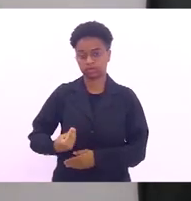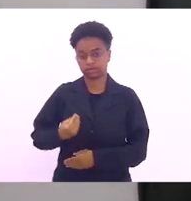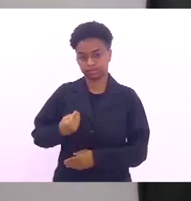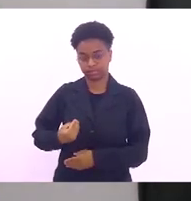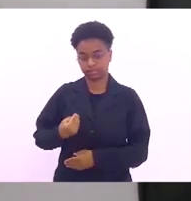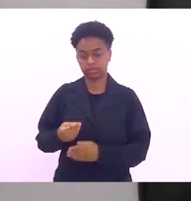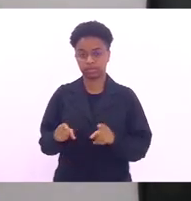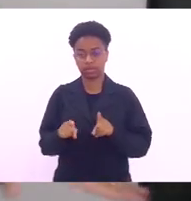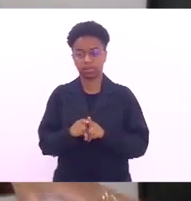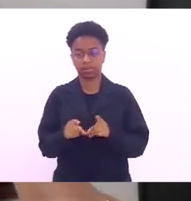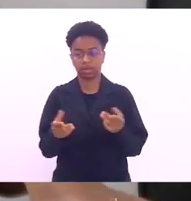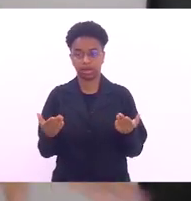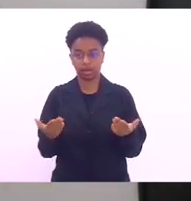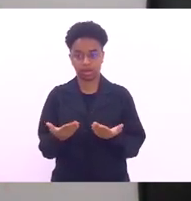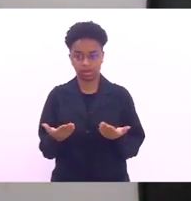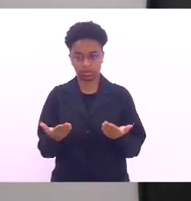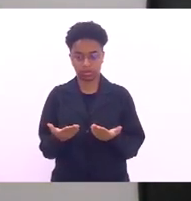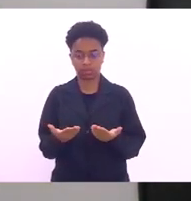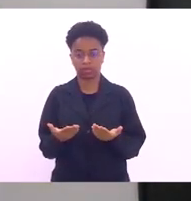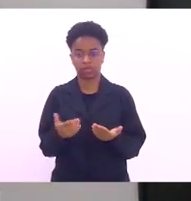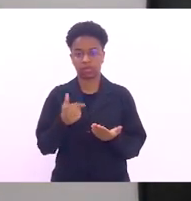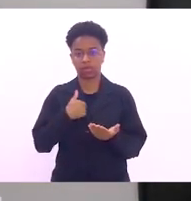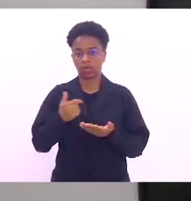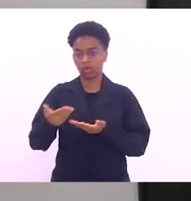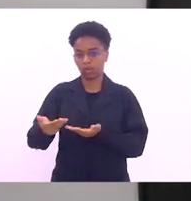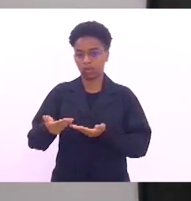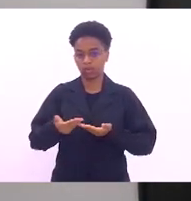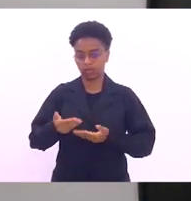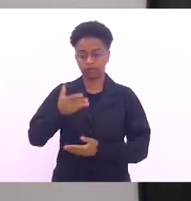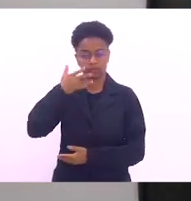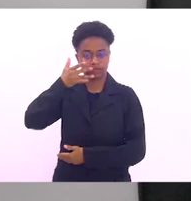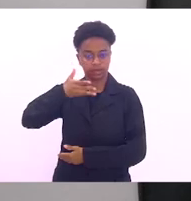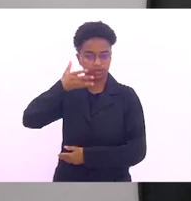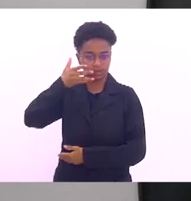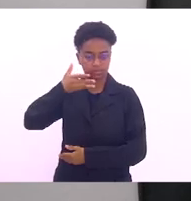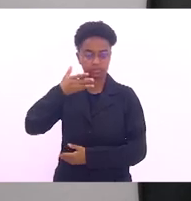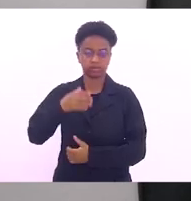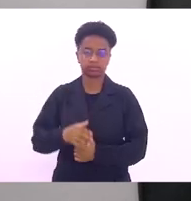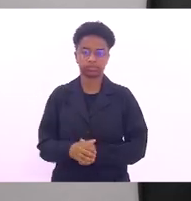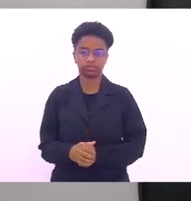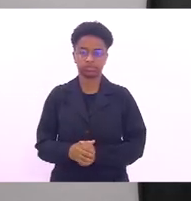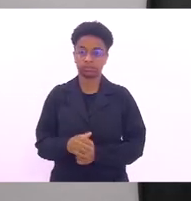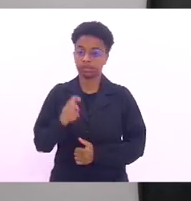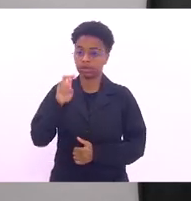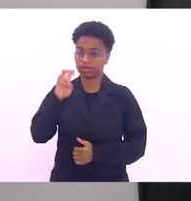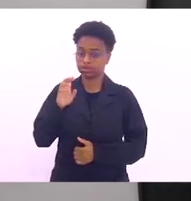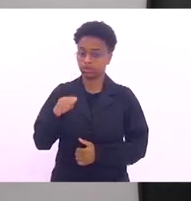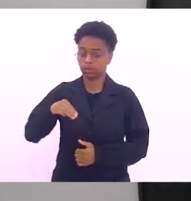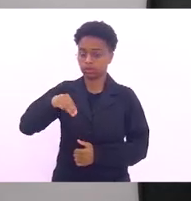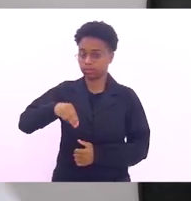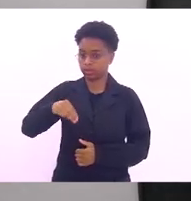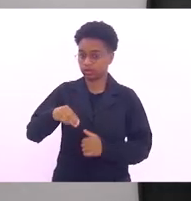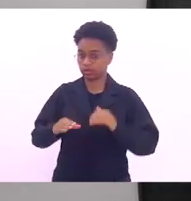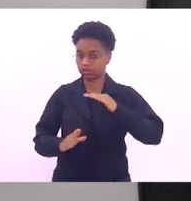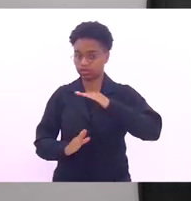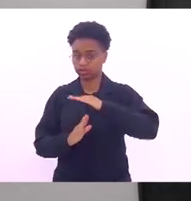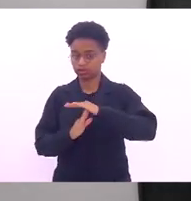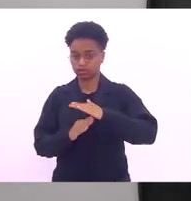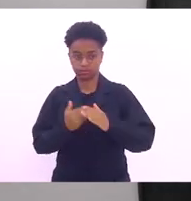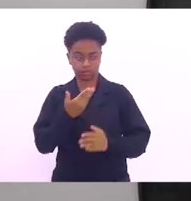agora convido a fazer uso da fala por cinco minutos a senhora